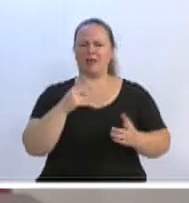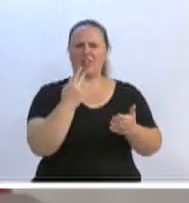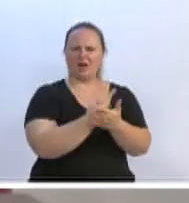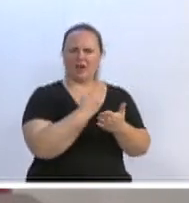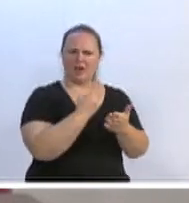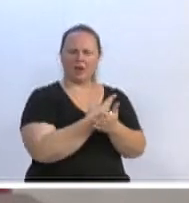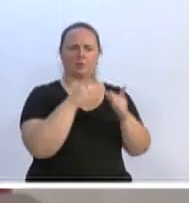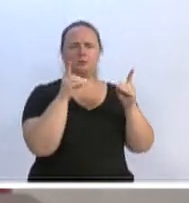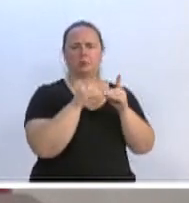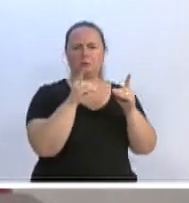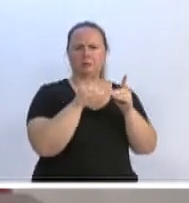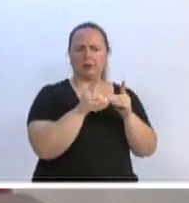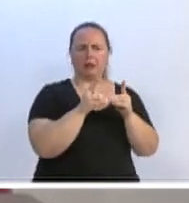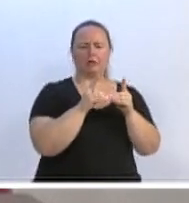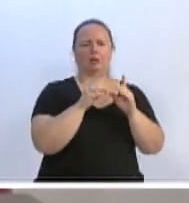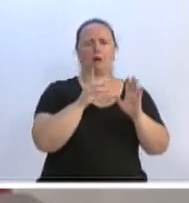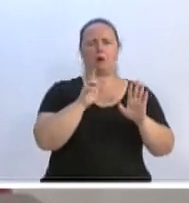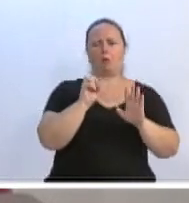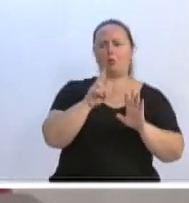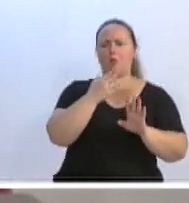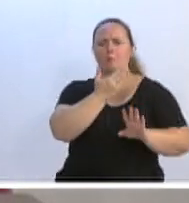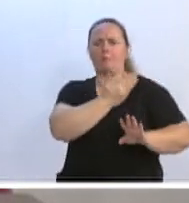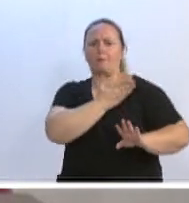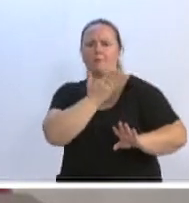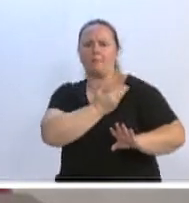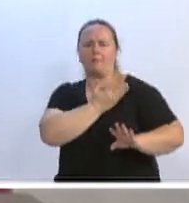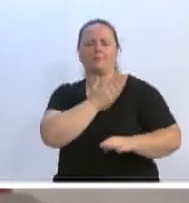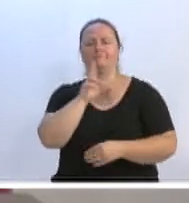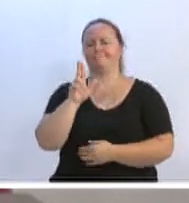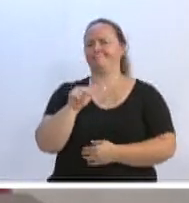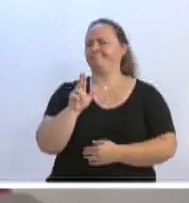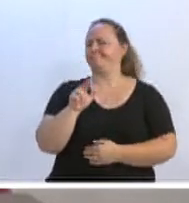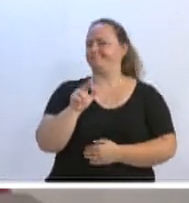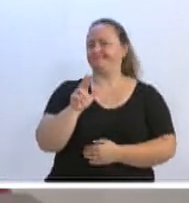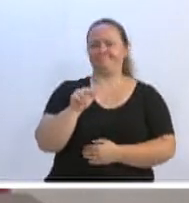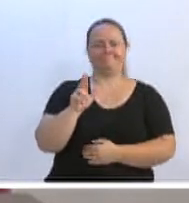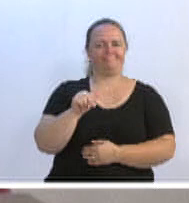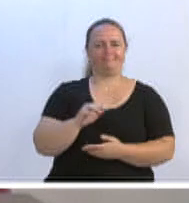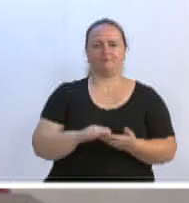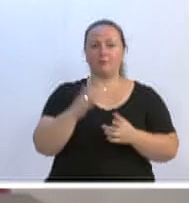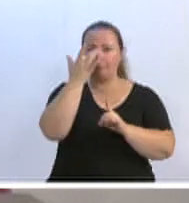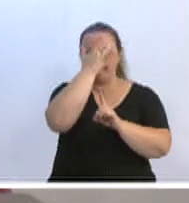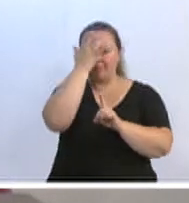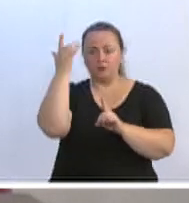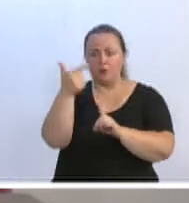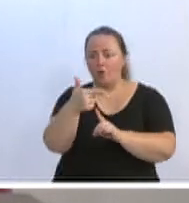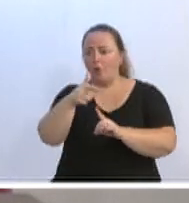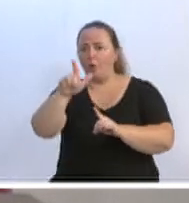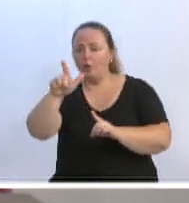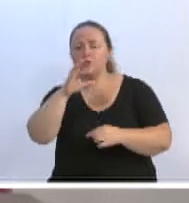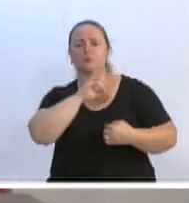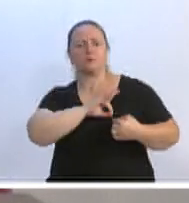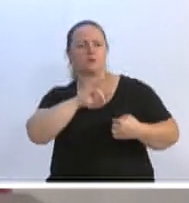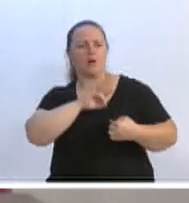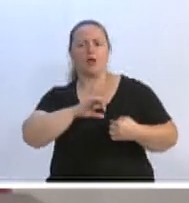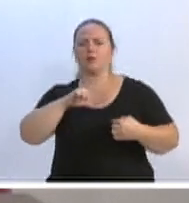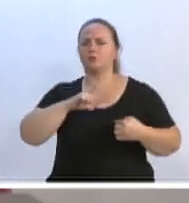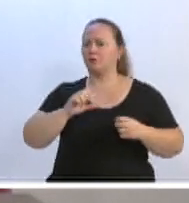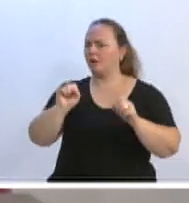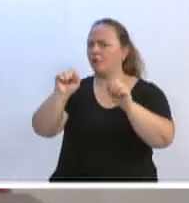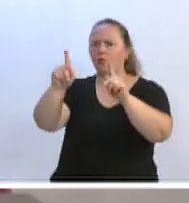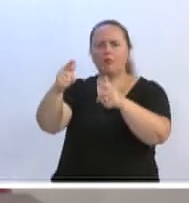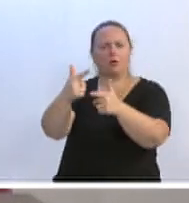doutrinário ou qualquer discriminação a quem vive do ministério. Pelo fato